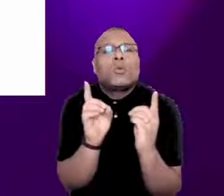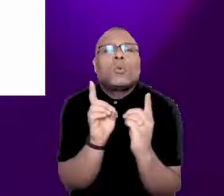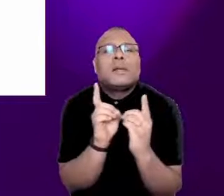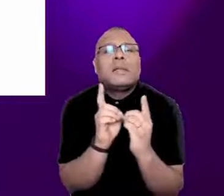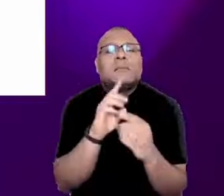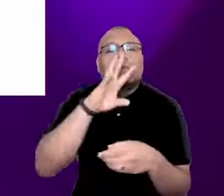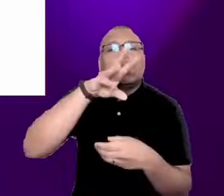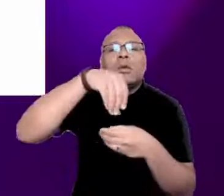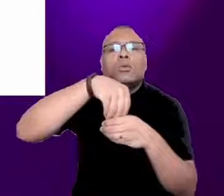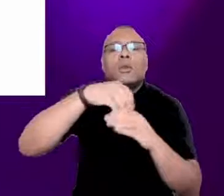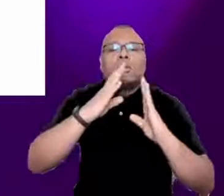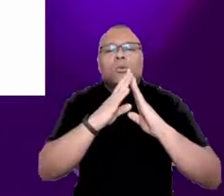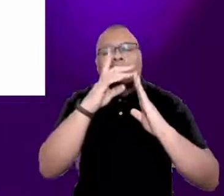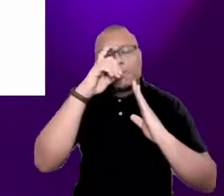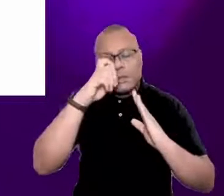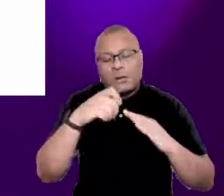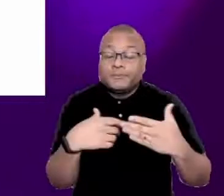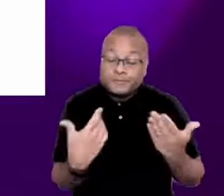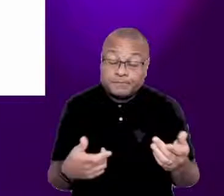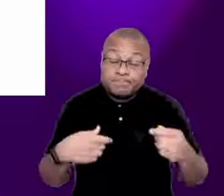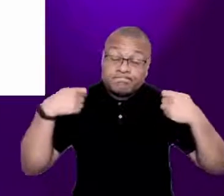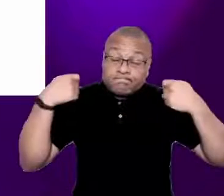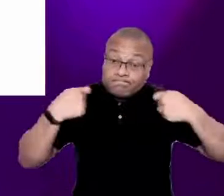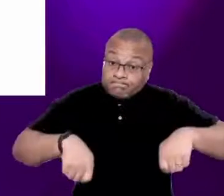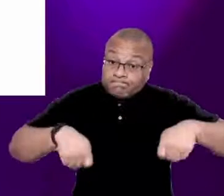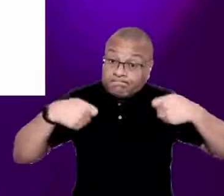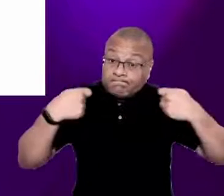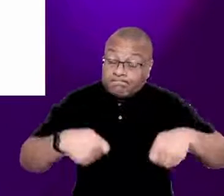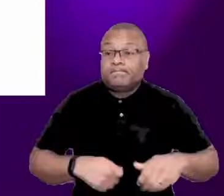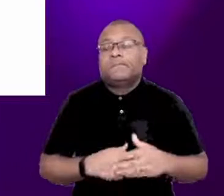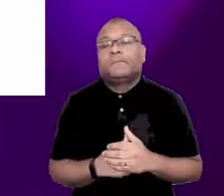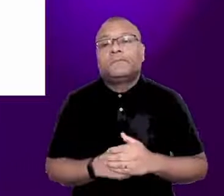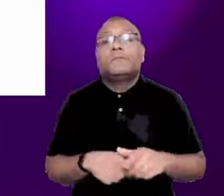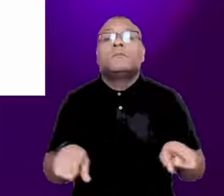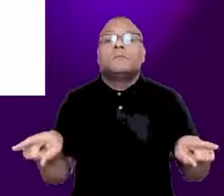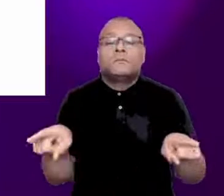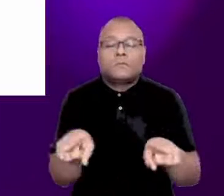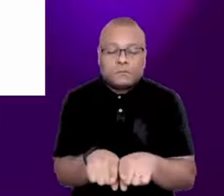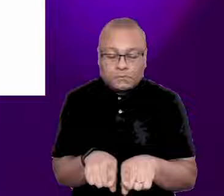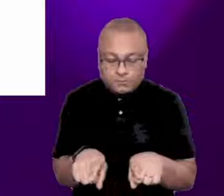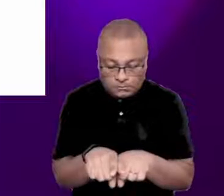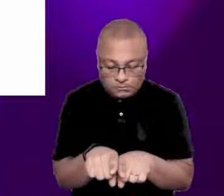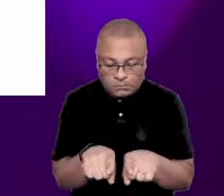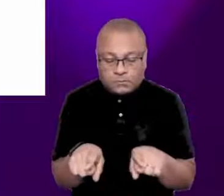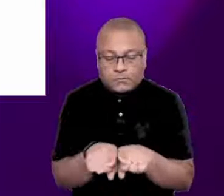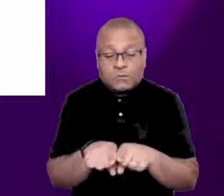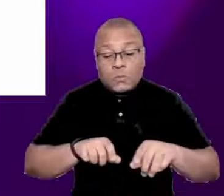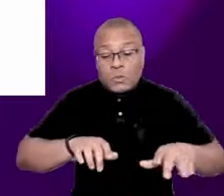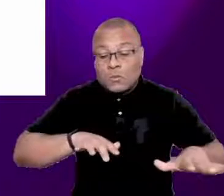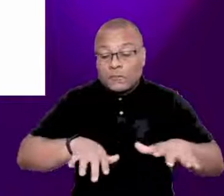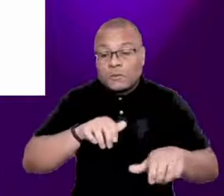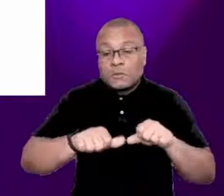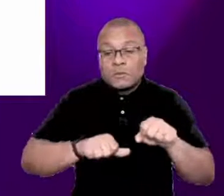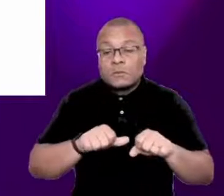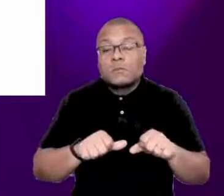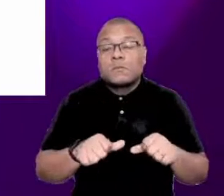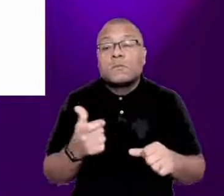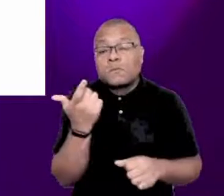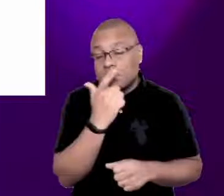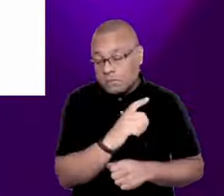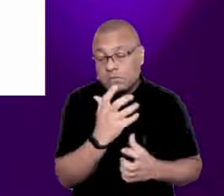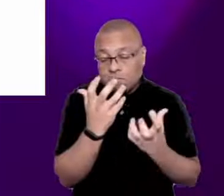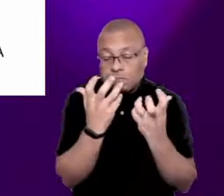Então, acho que a gente precisa também se movimentar como sistema para